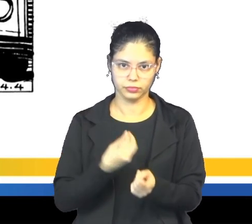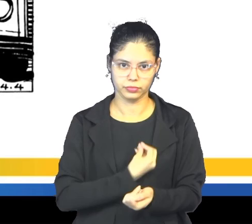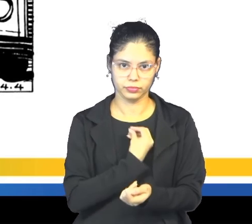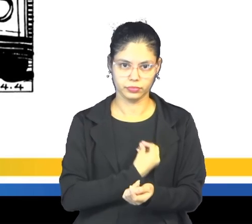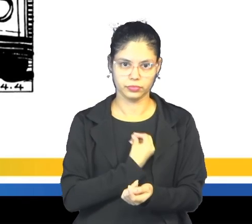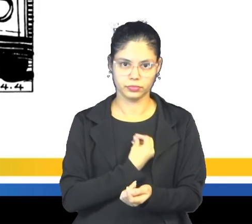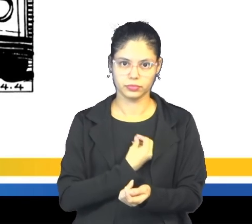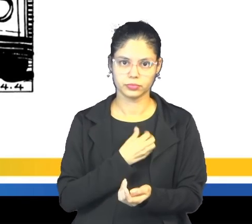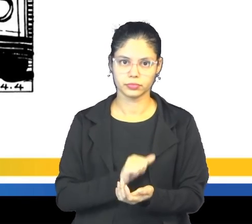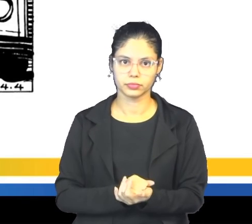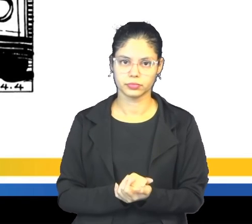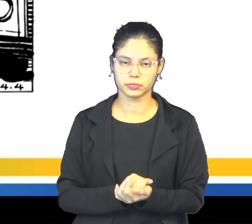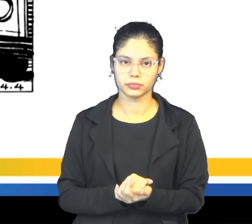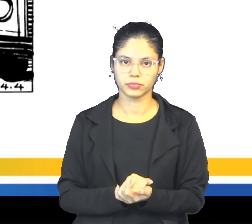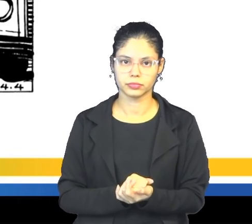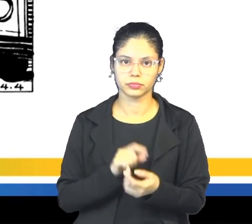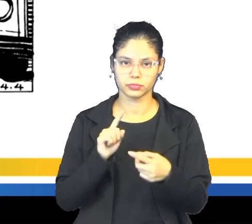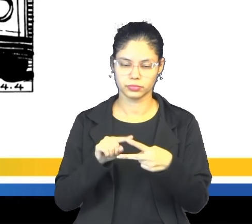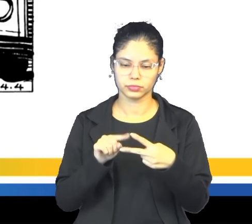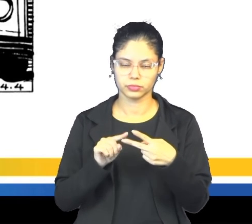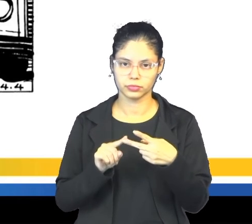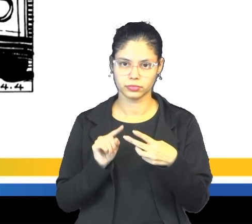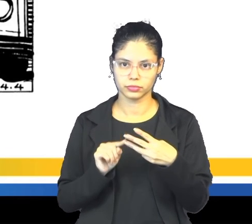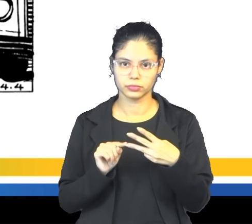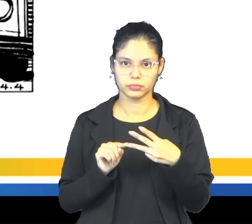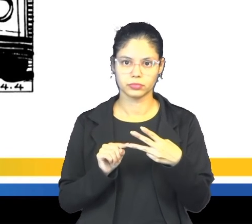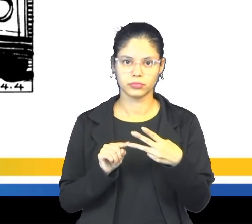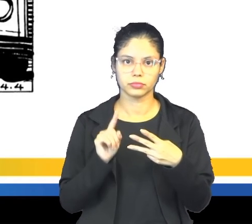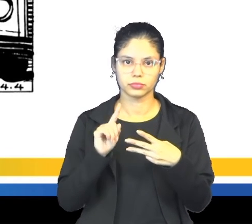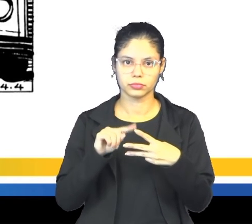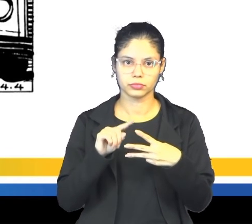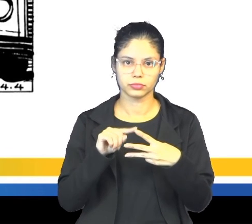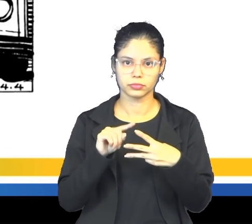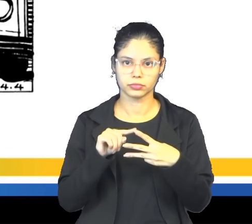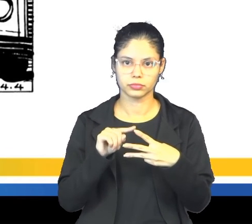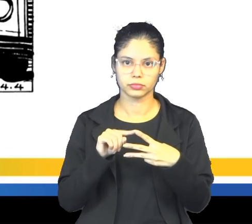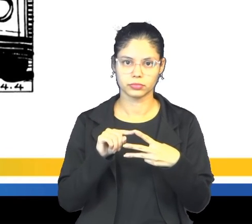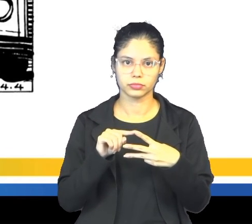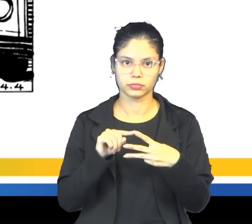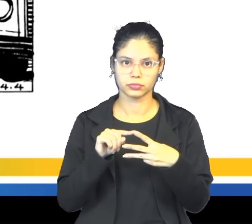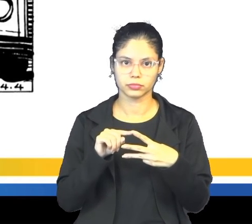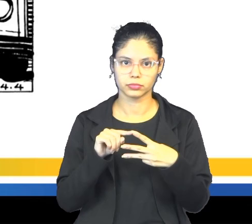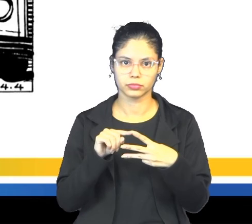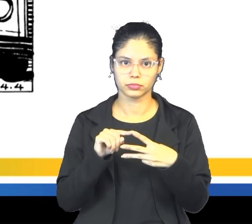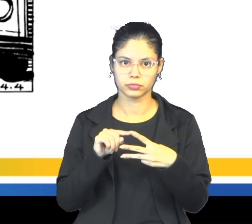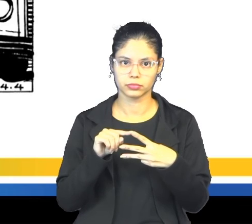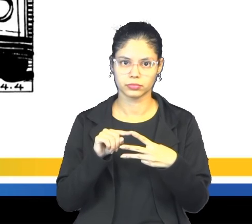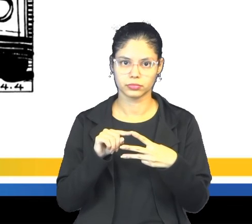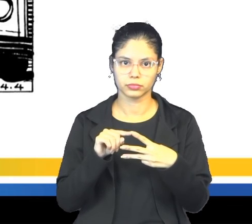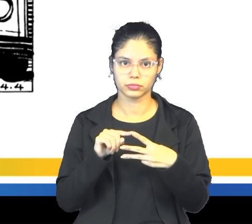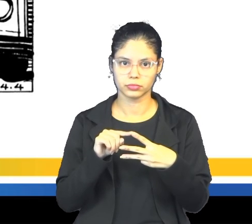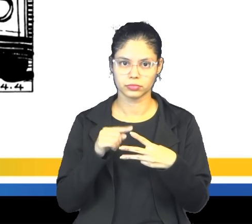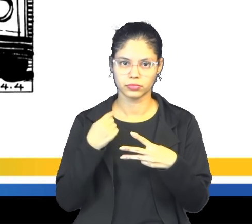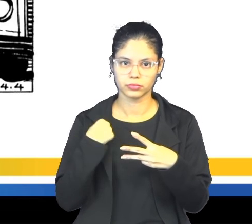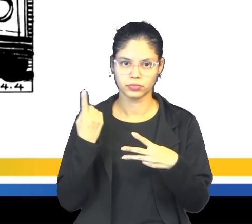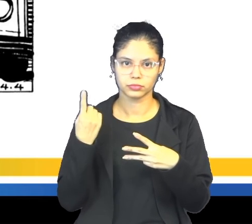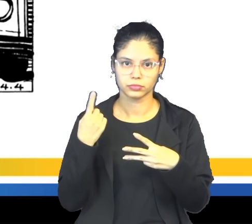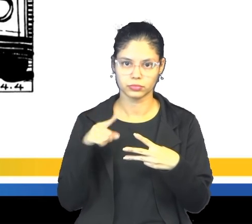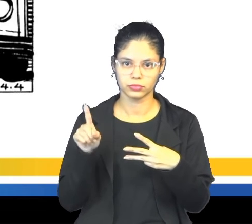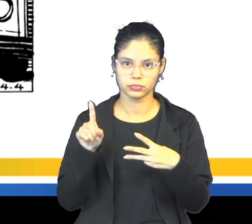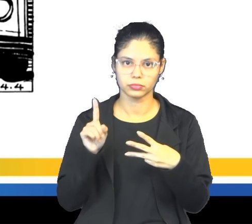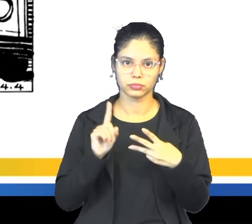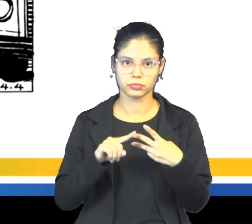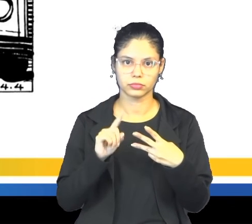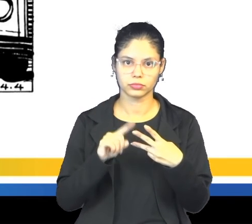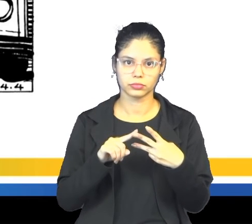né, do futuro simples em cada um dos quadrinhos. No primeiro nós temos I will go, né, eu vou. No